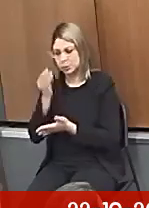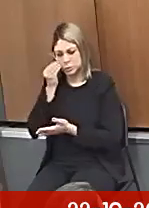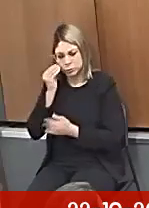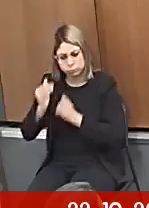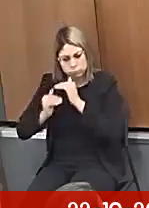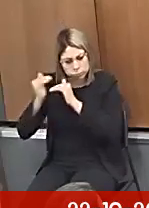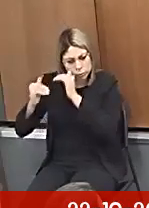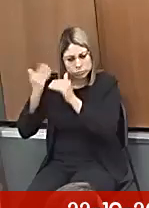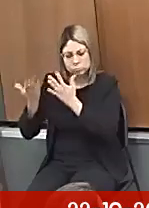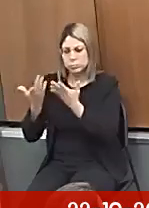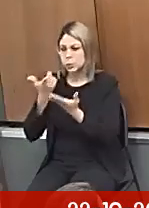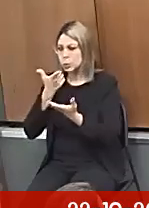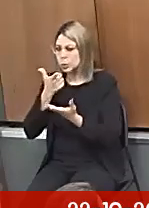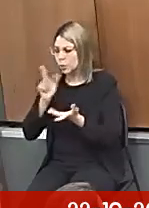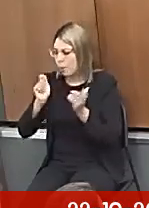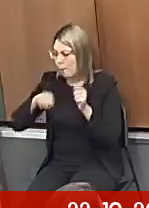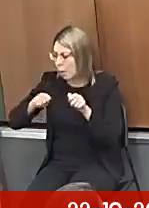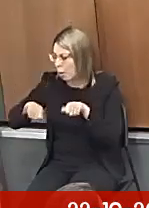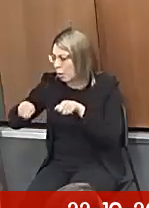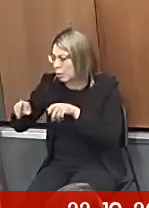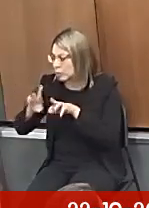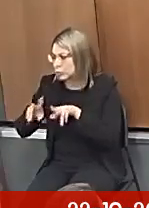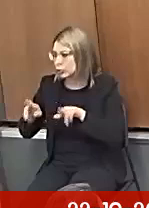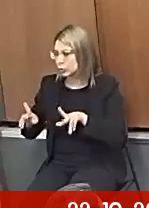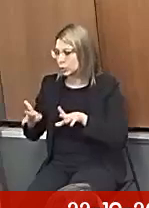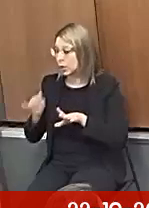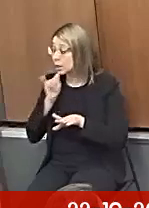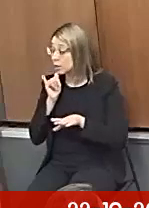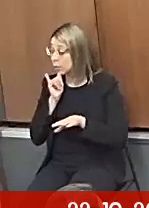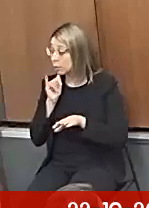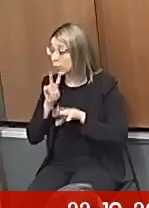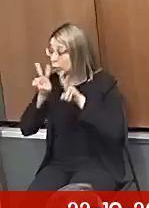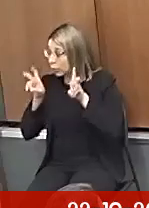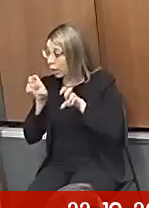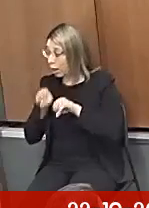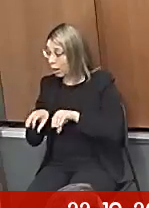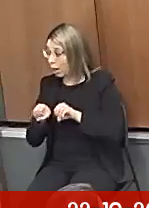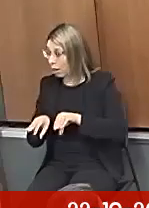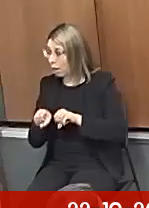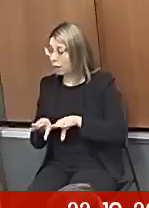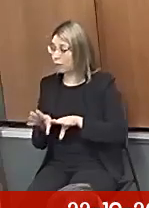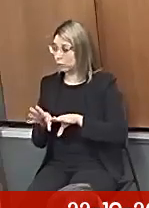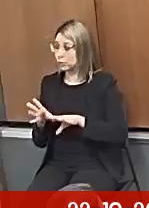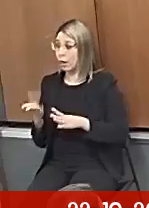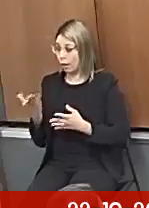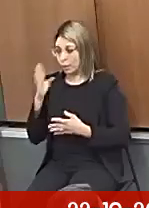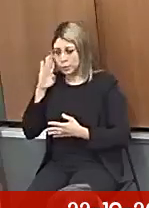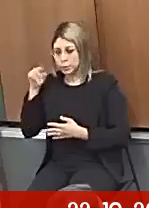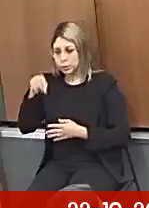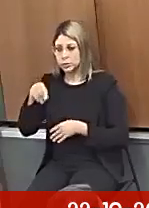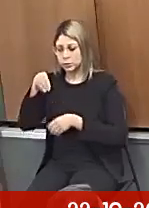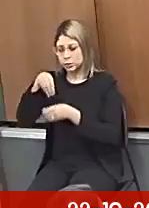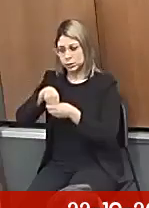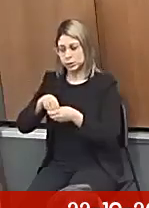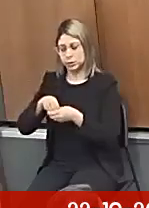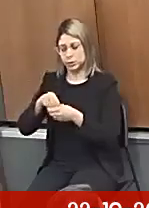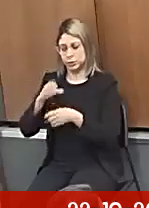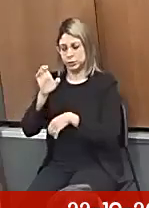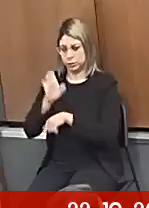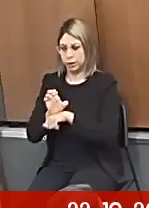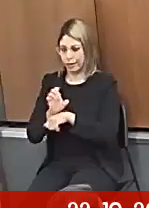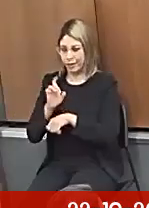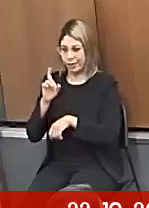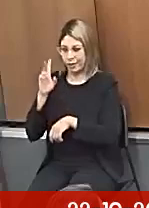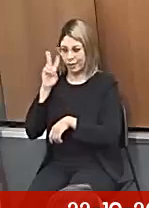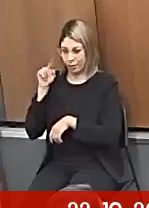construindo novas possibilidades. A questão da educação foi latente no Estado, nós aqui no Assembleia Fiscaliza,